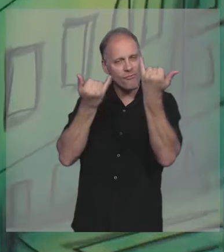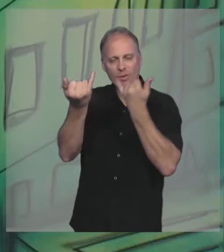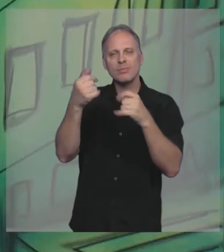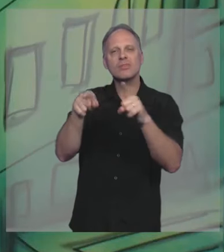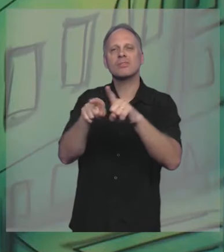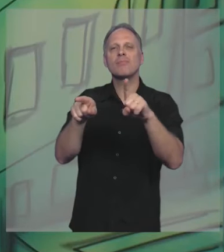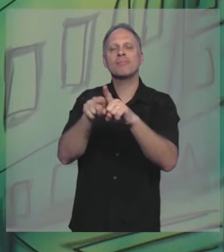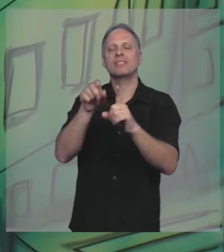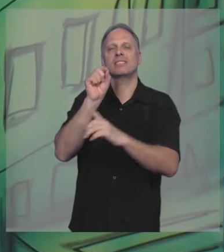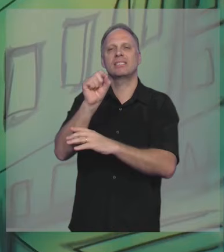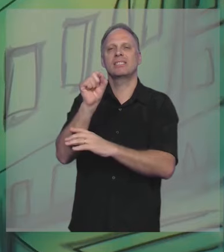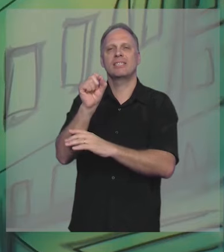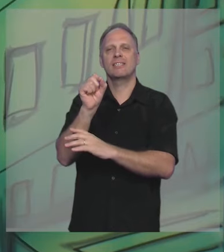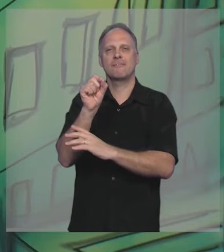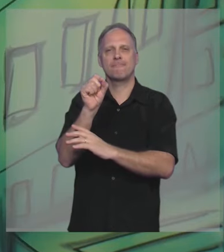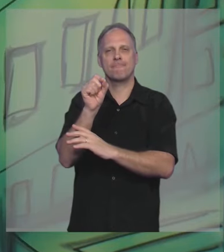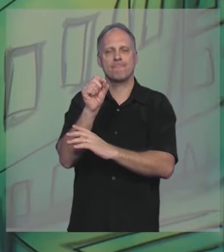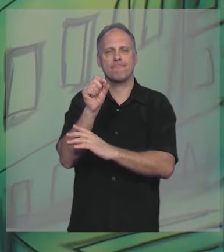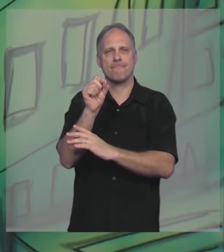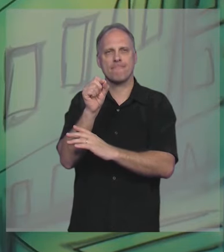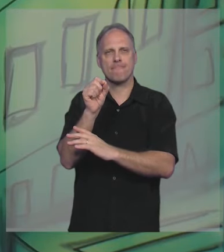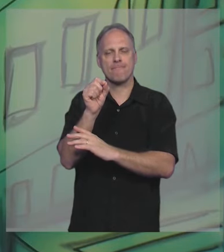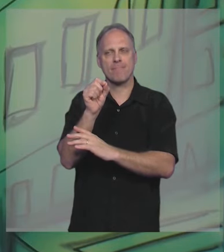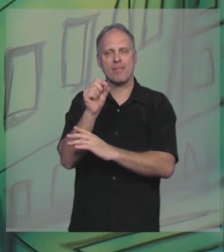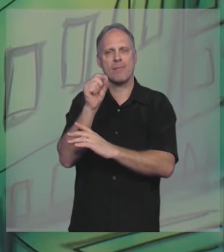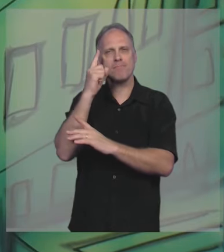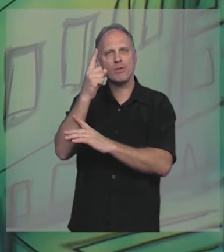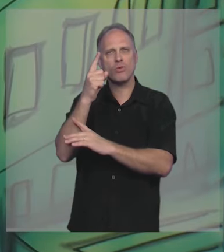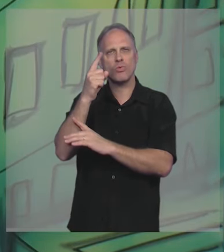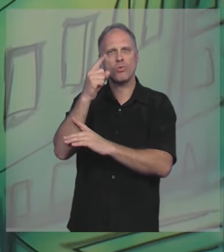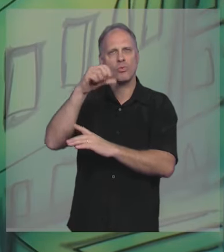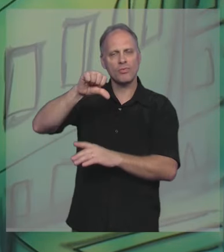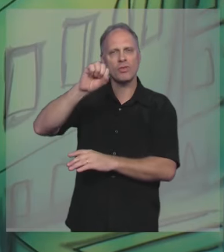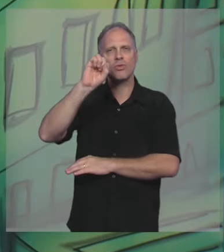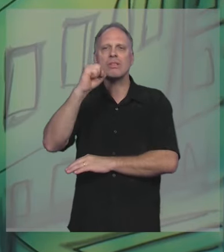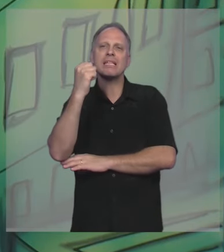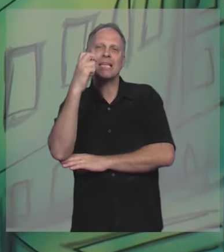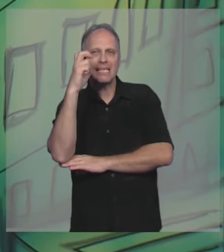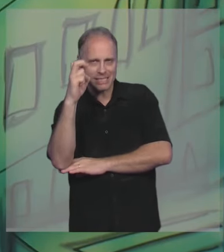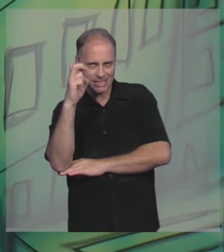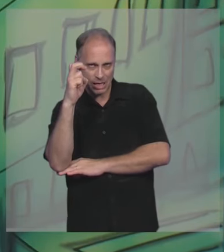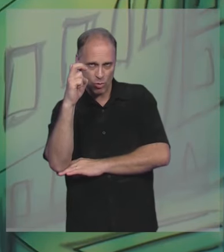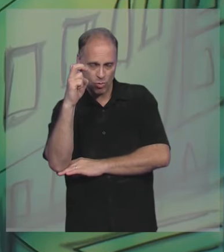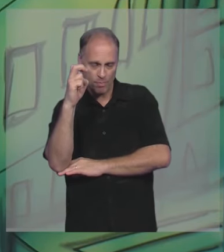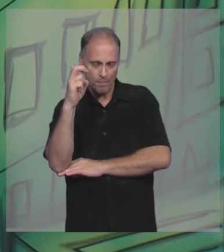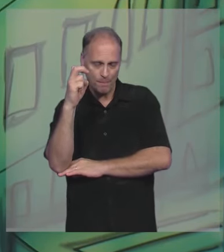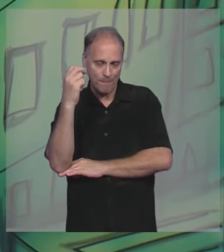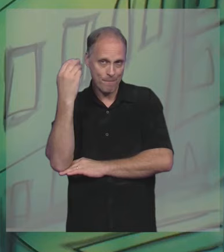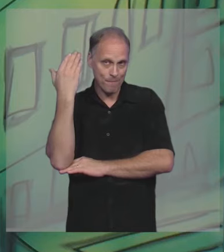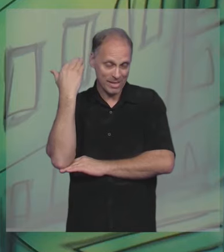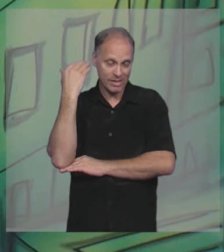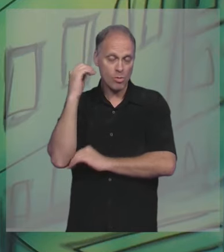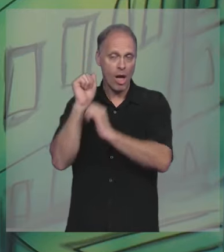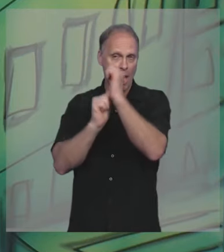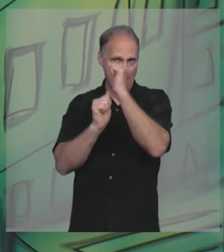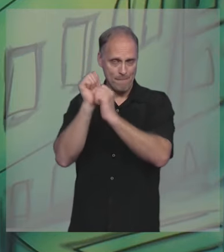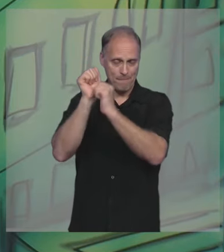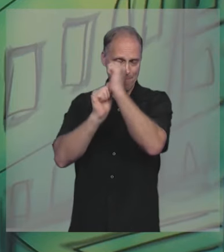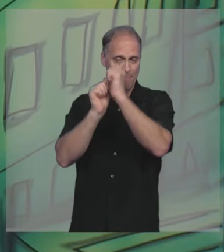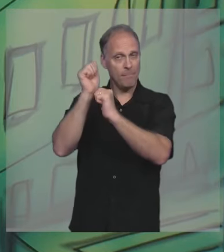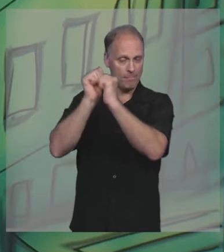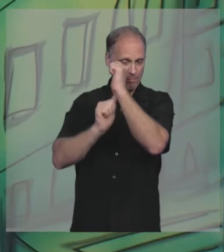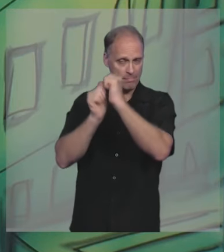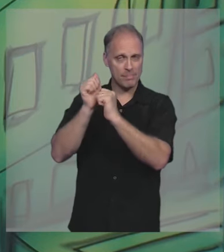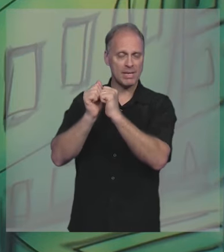também de que em 1985 a indústria,